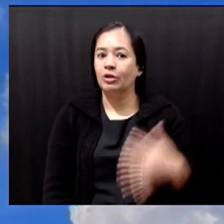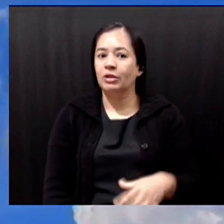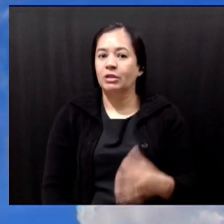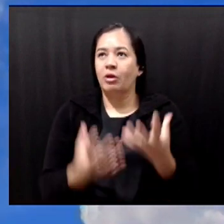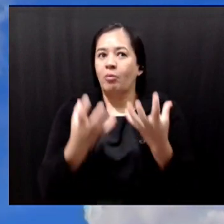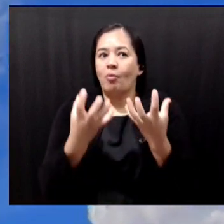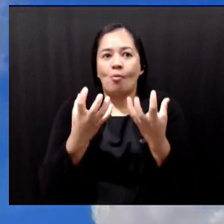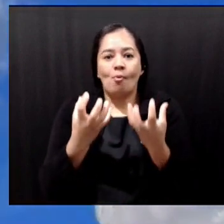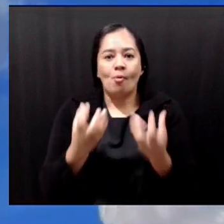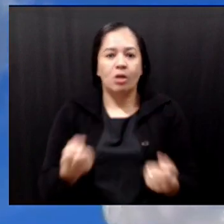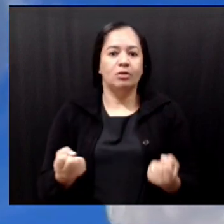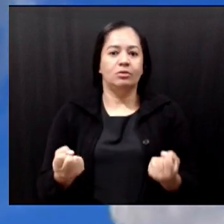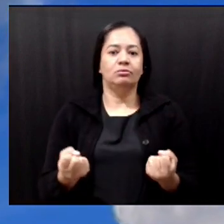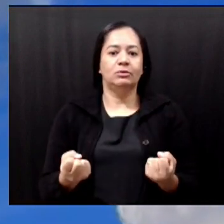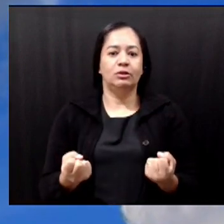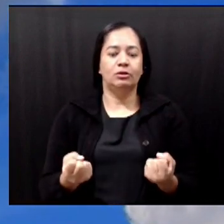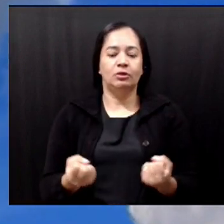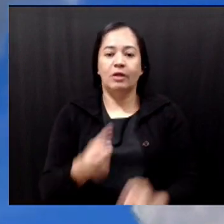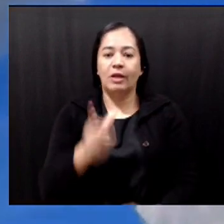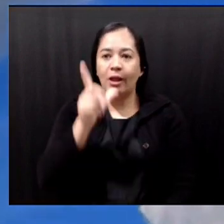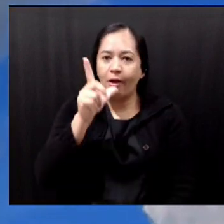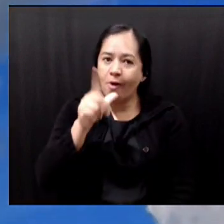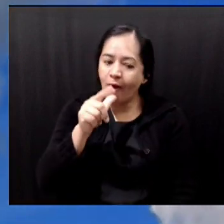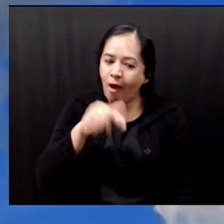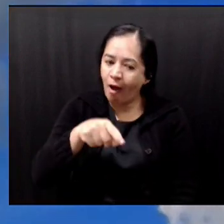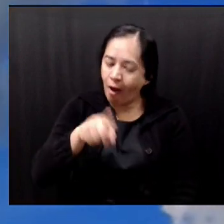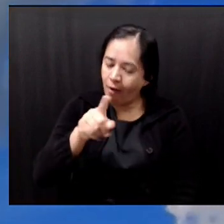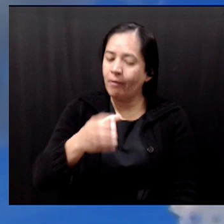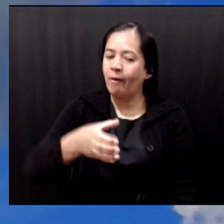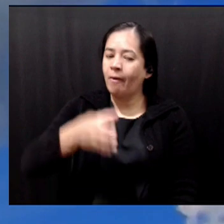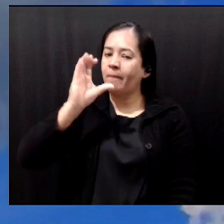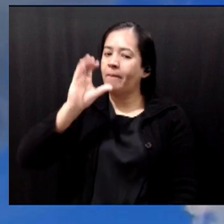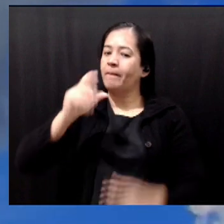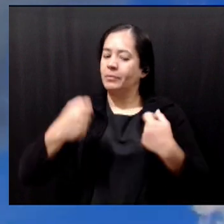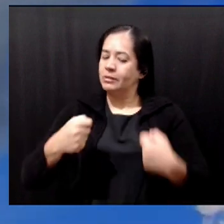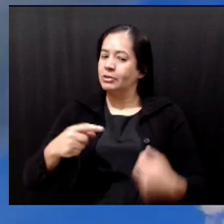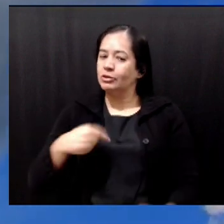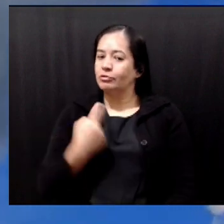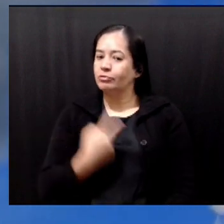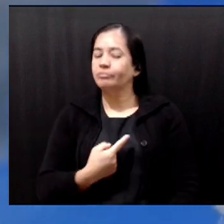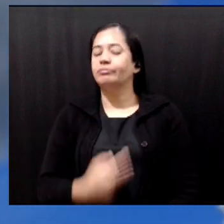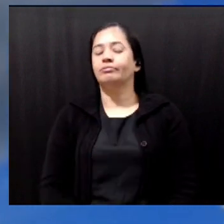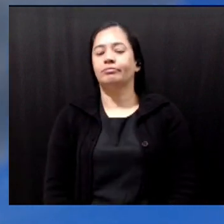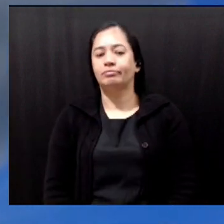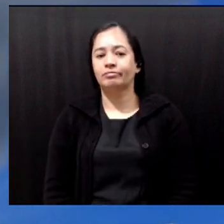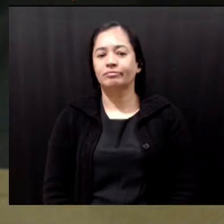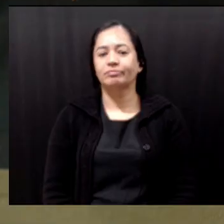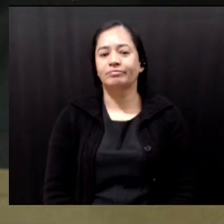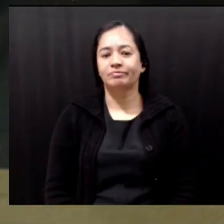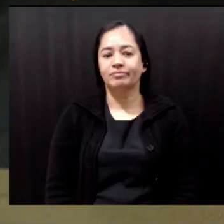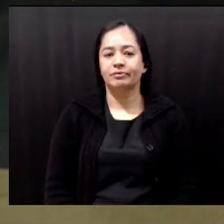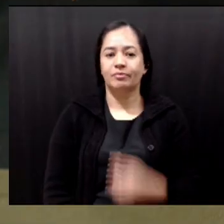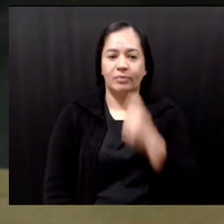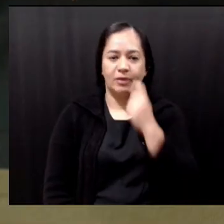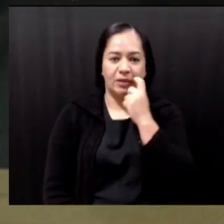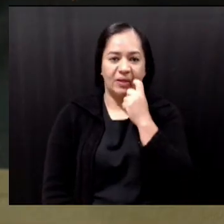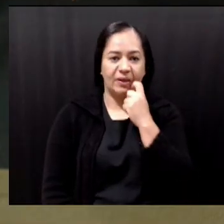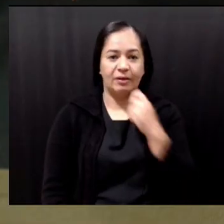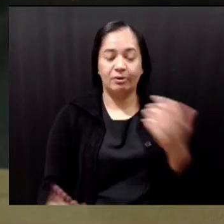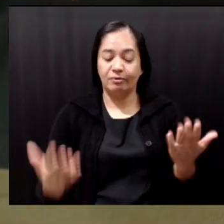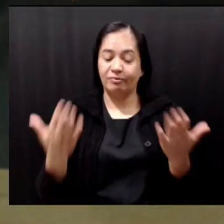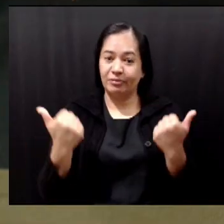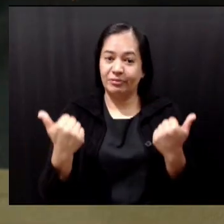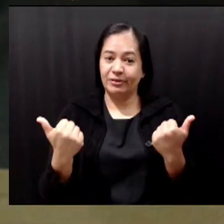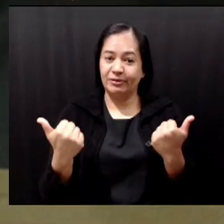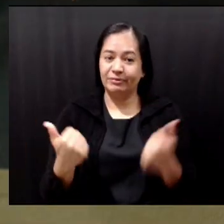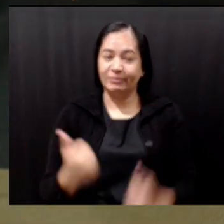sua água, viu? Tome muita água aí, porque a gente precisa se hidratar. Vamos lá então, gente,